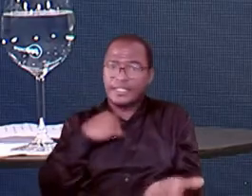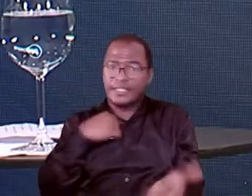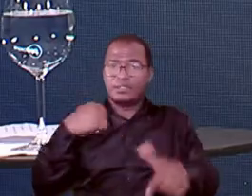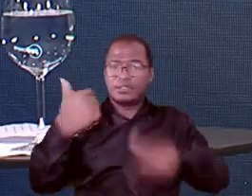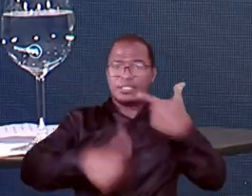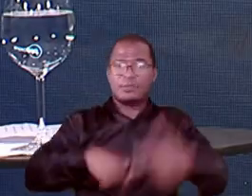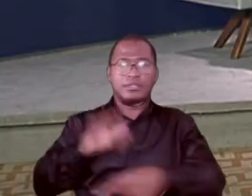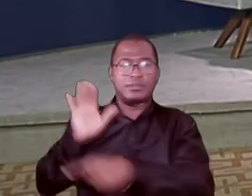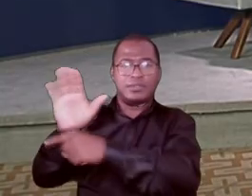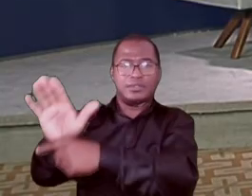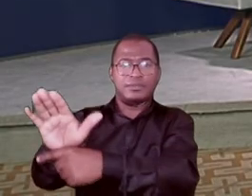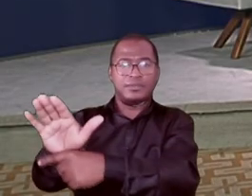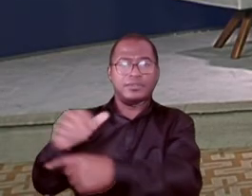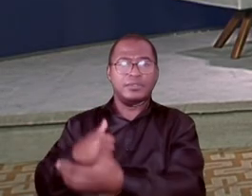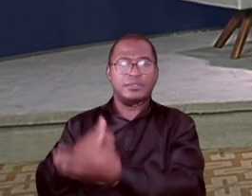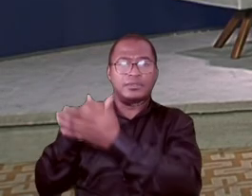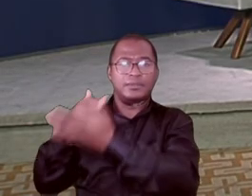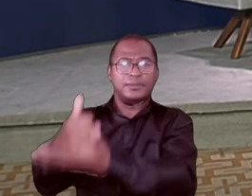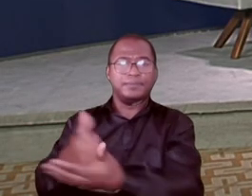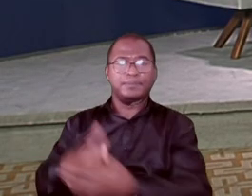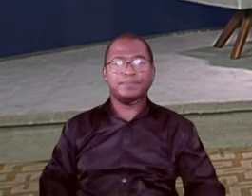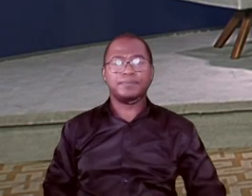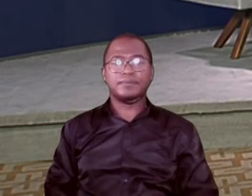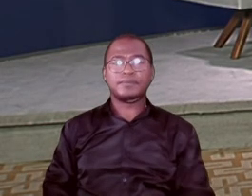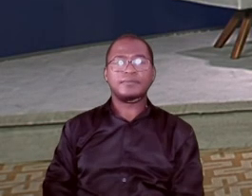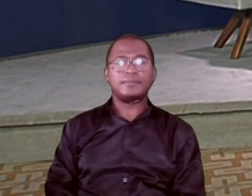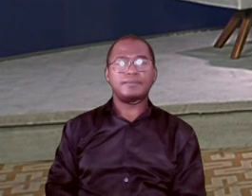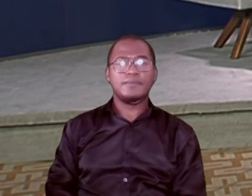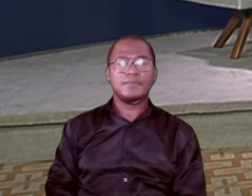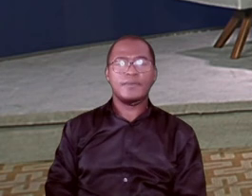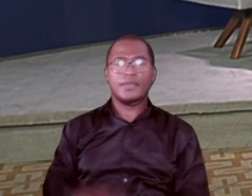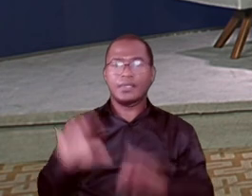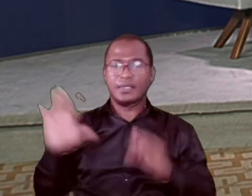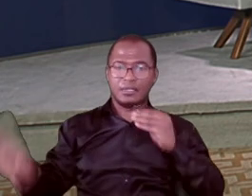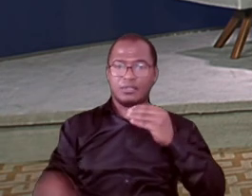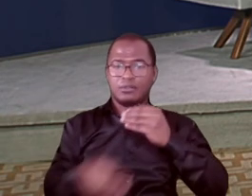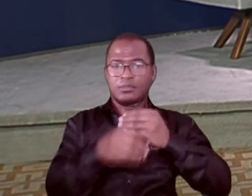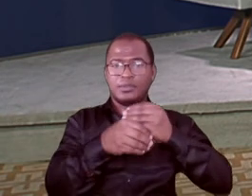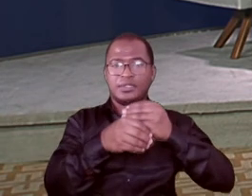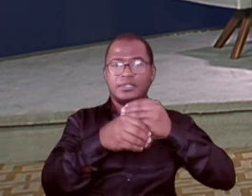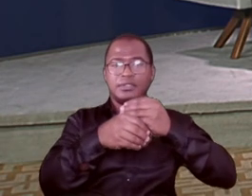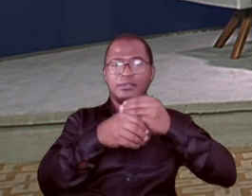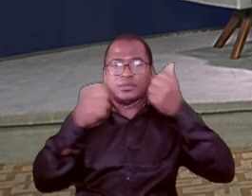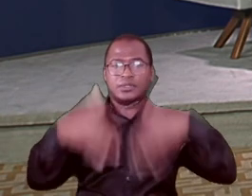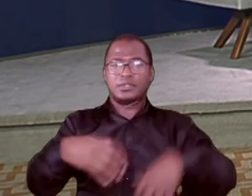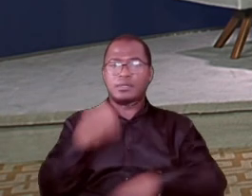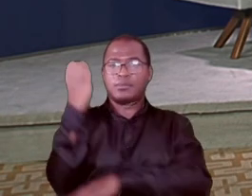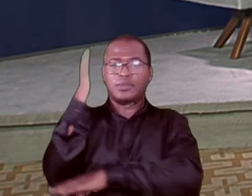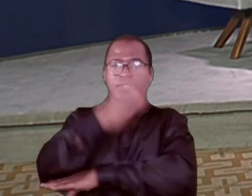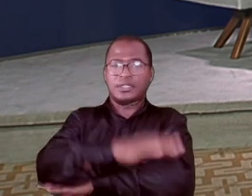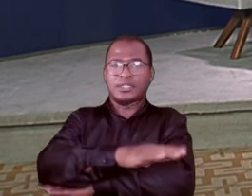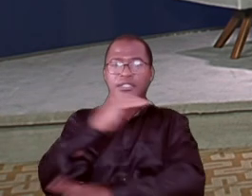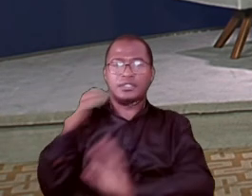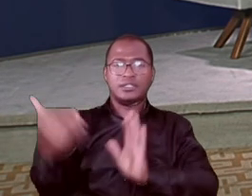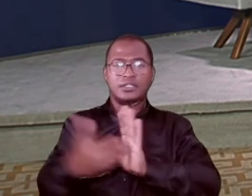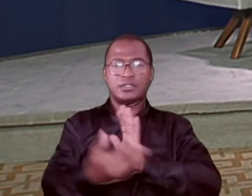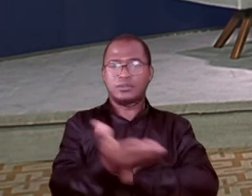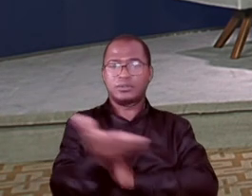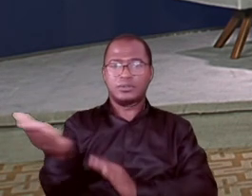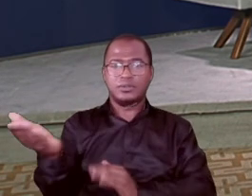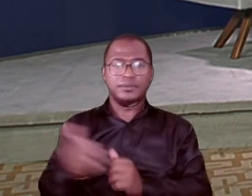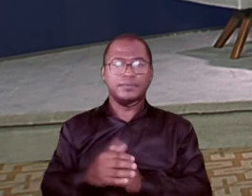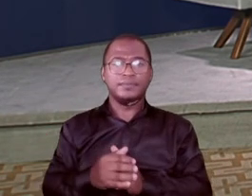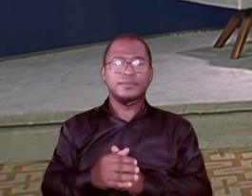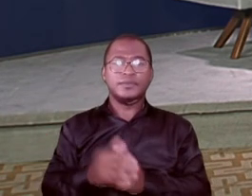Quer comentar um pouquinho um complemento Marcelo primeiro Boa tarde a todos é só fazendo uma